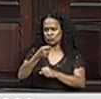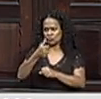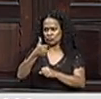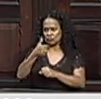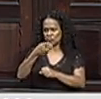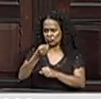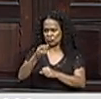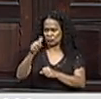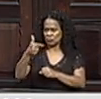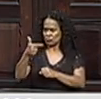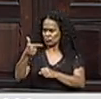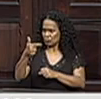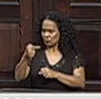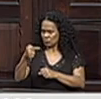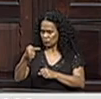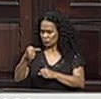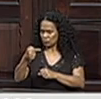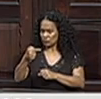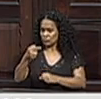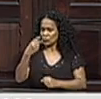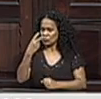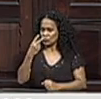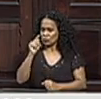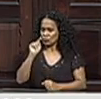2017 foi